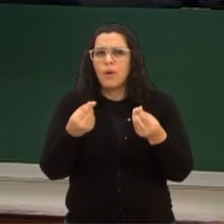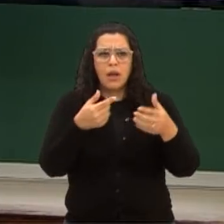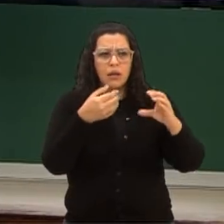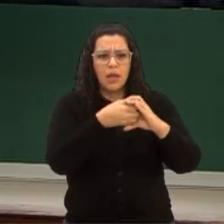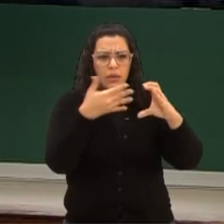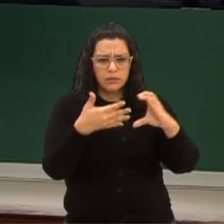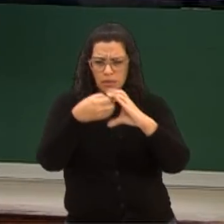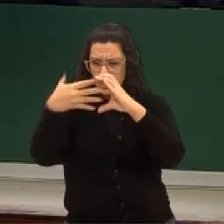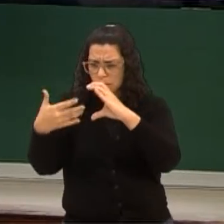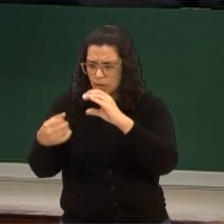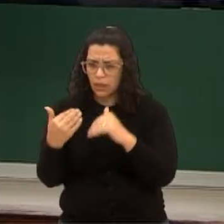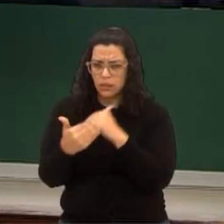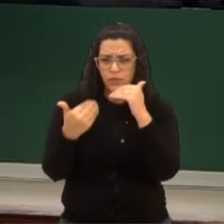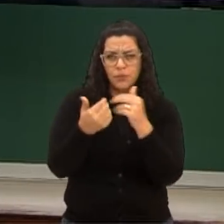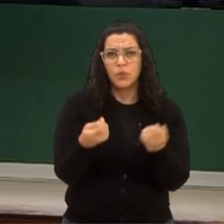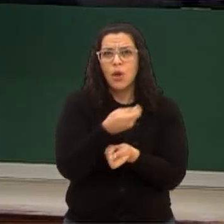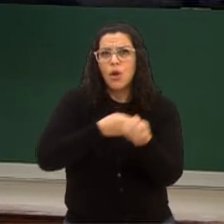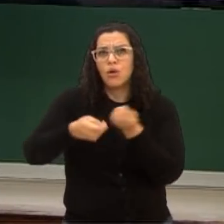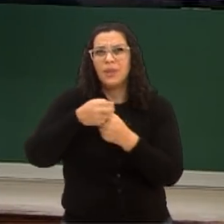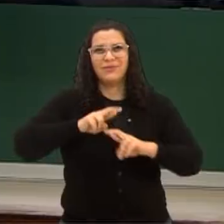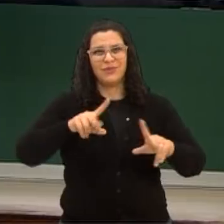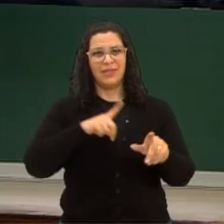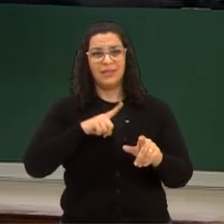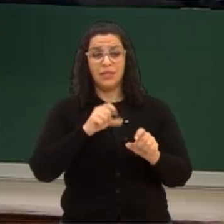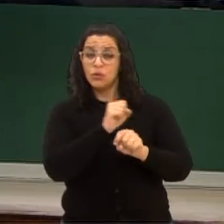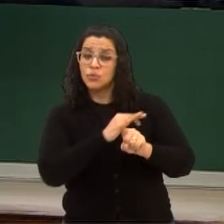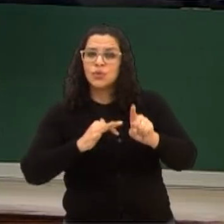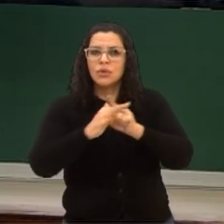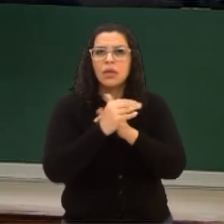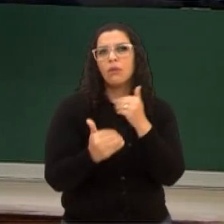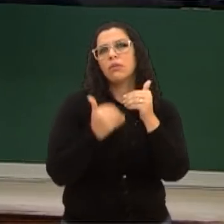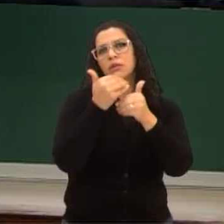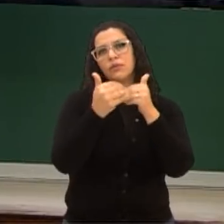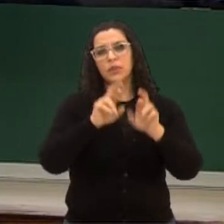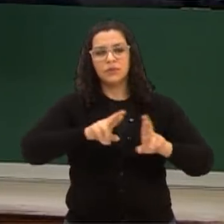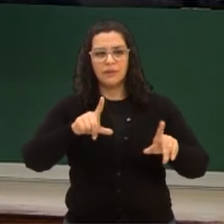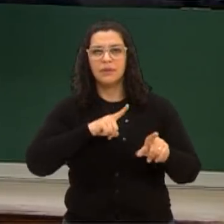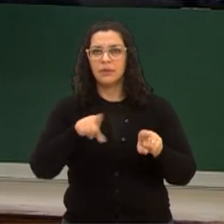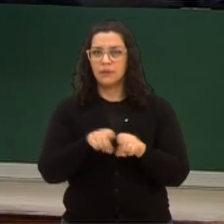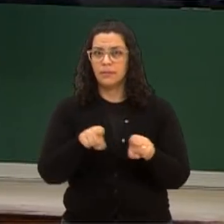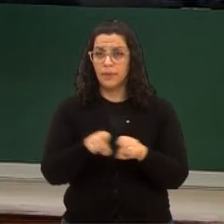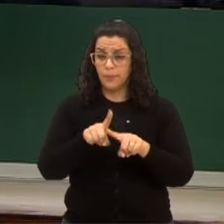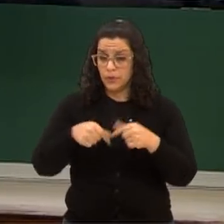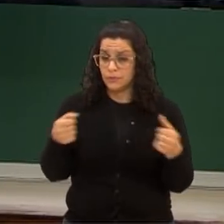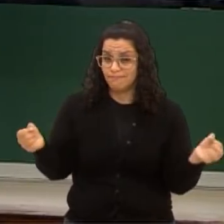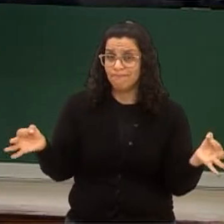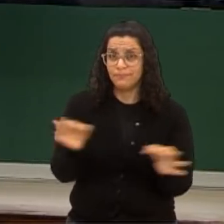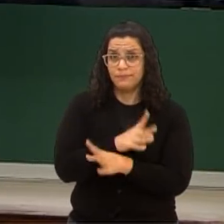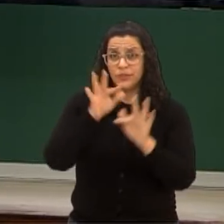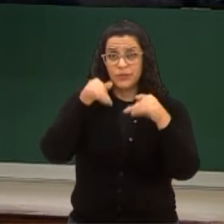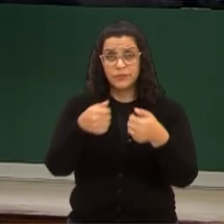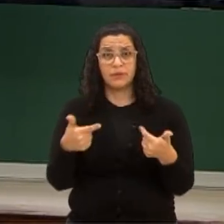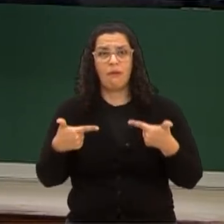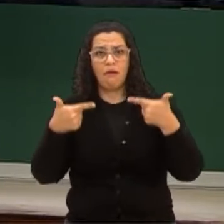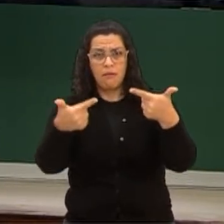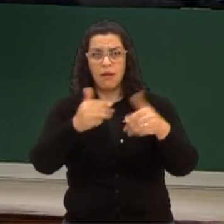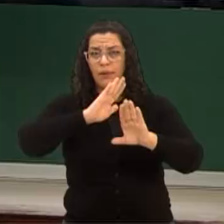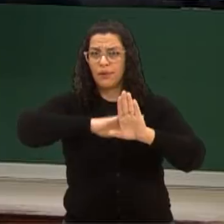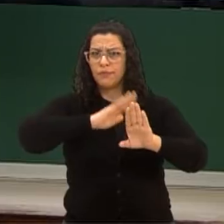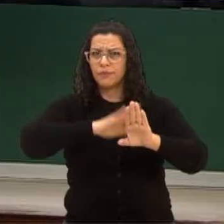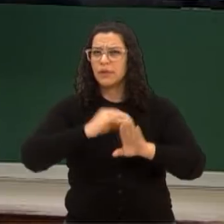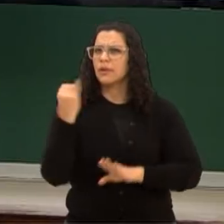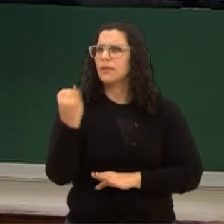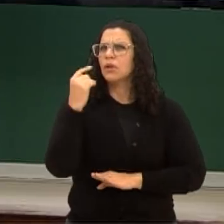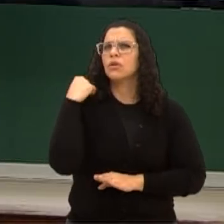mesmo nível de desenvolvimento econômico ou social. Porém, após esse período da Guerra Fria, é importante a